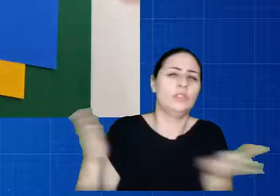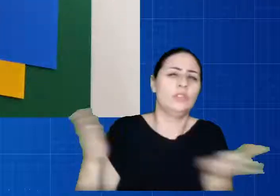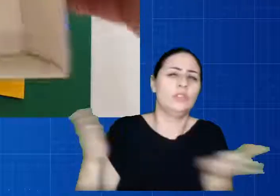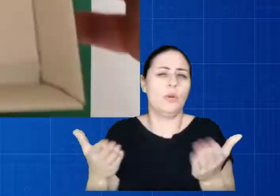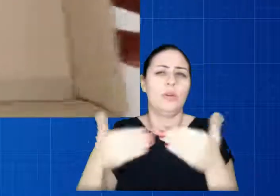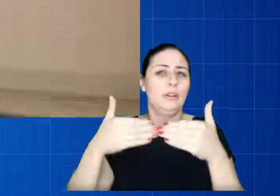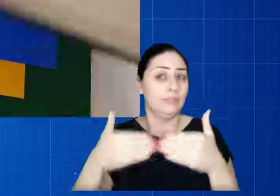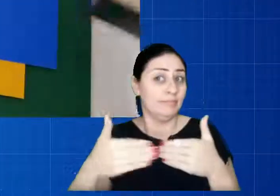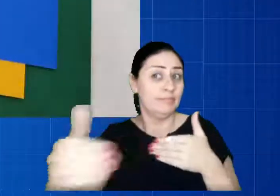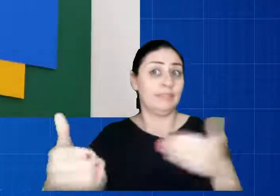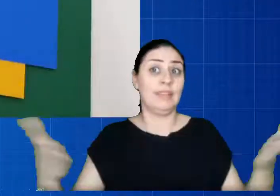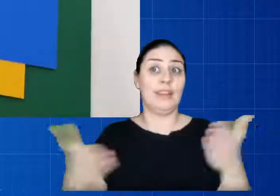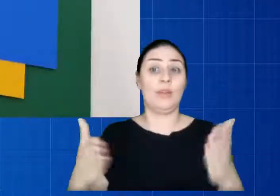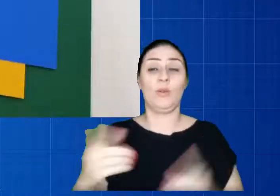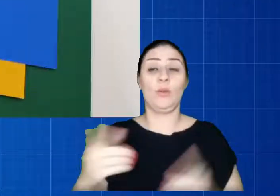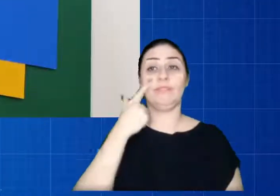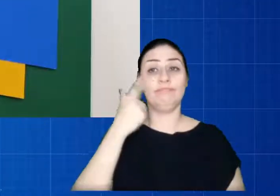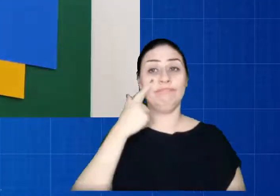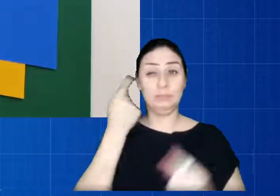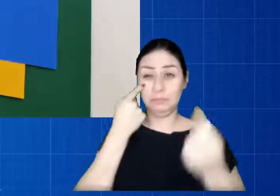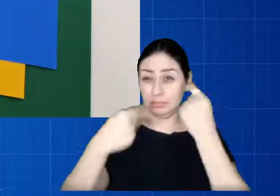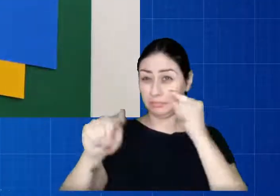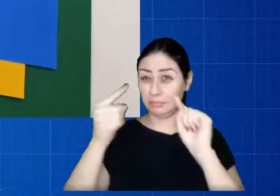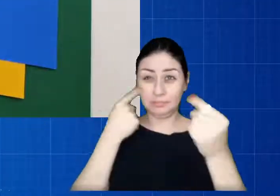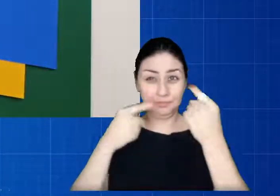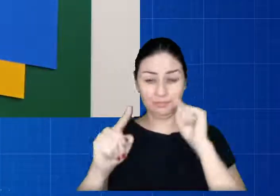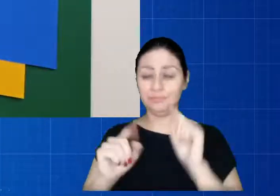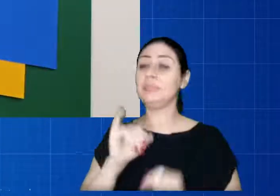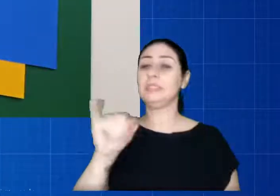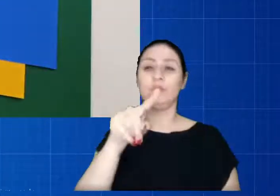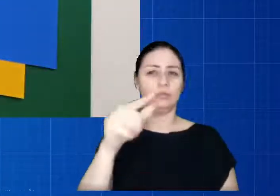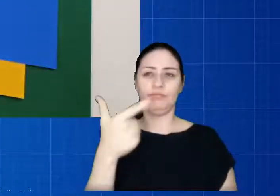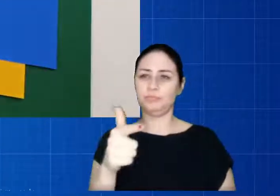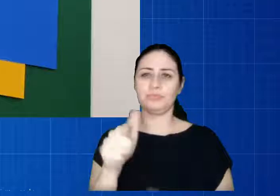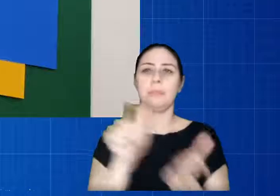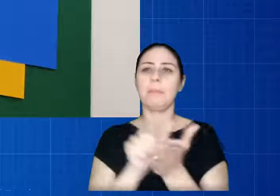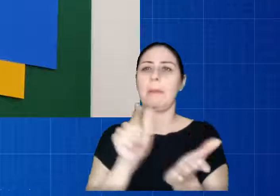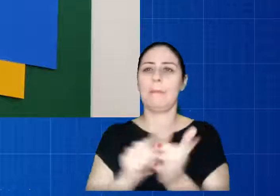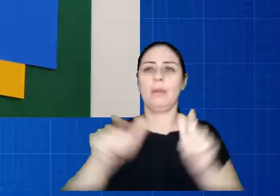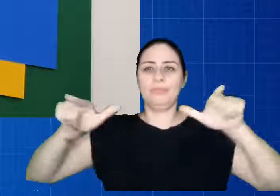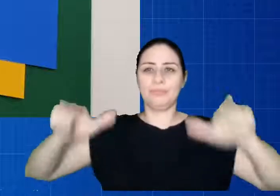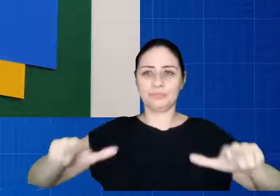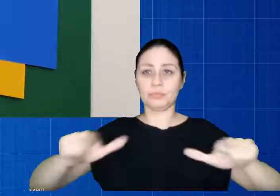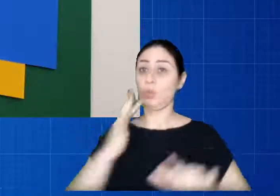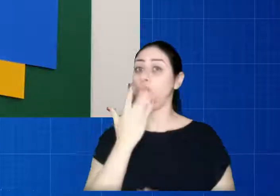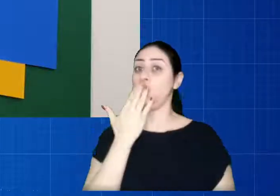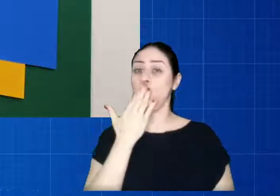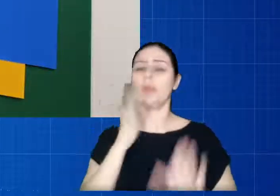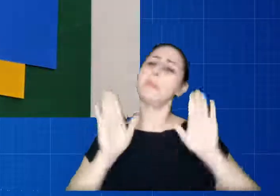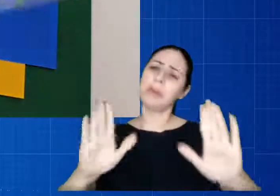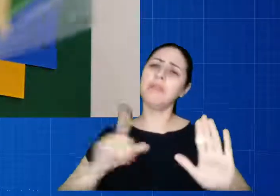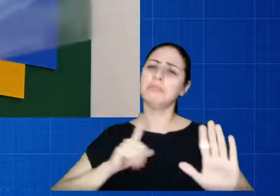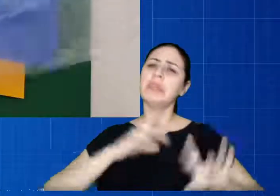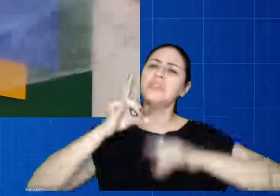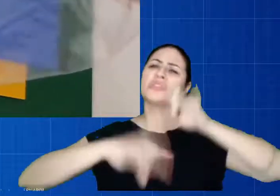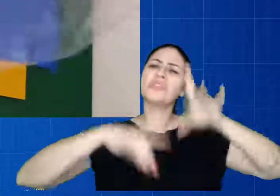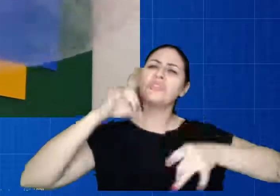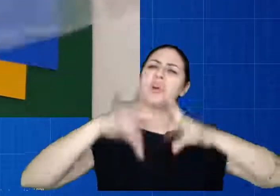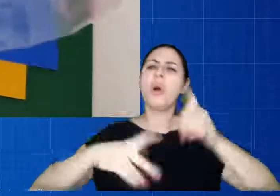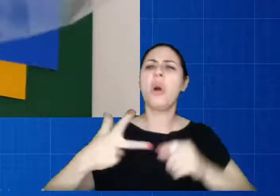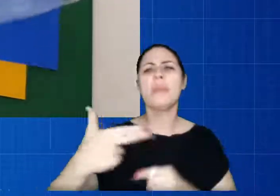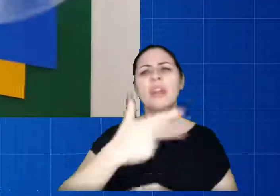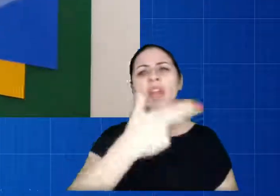agora? Agora vai ser um grande momento de descobertas. Olha, se você não tem papéis inteiros, coloridos, mas, de repente, você pode